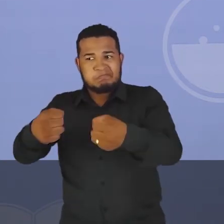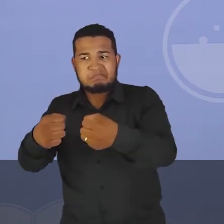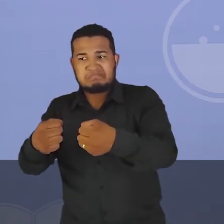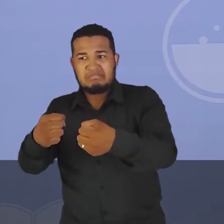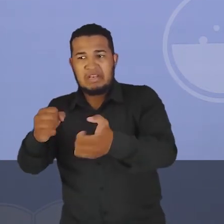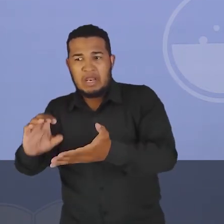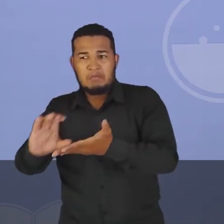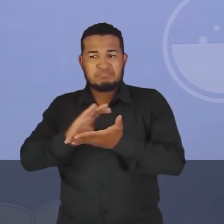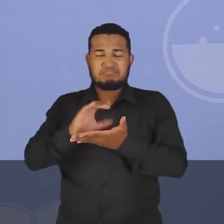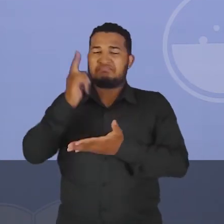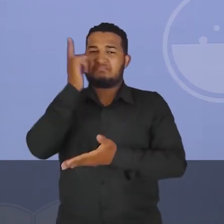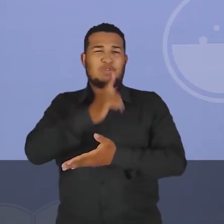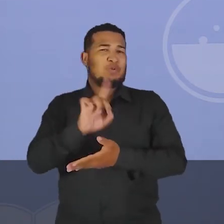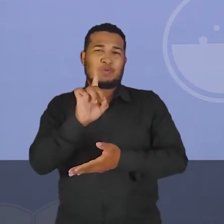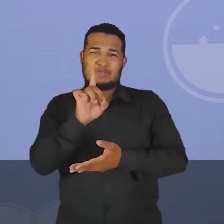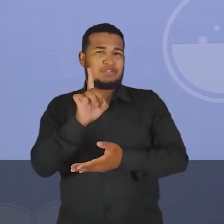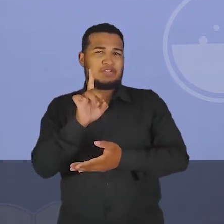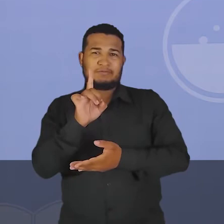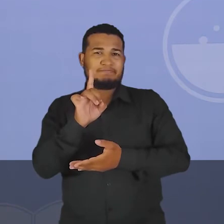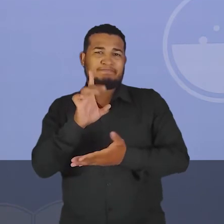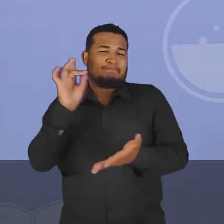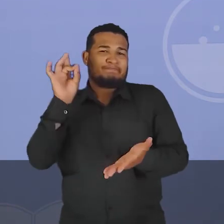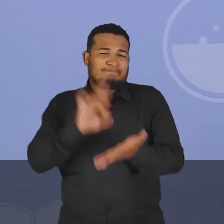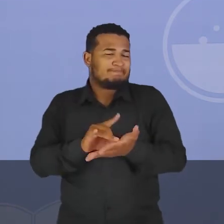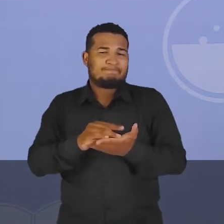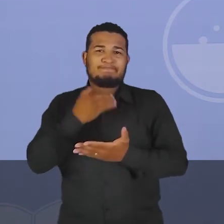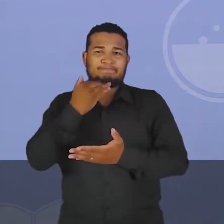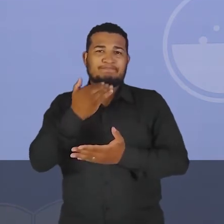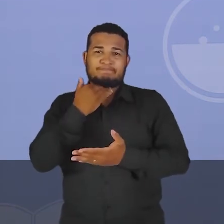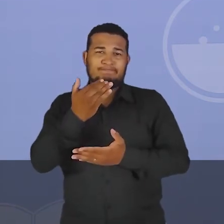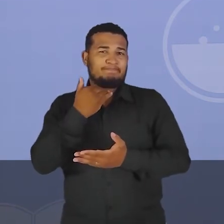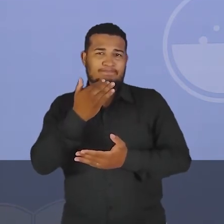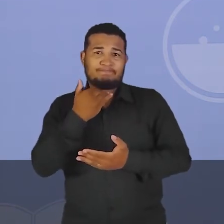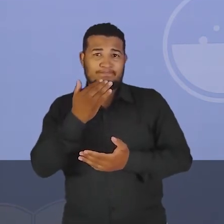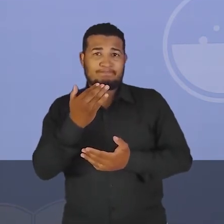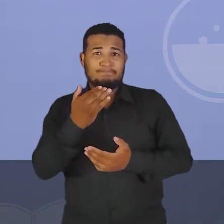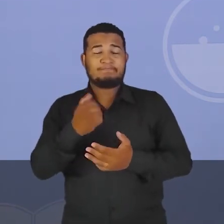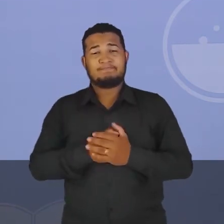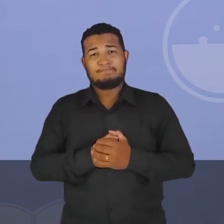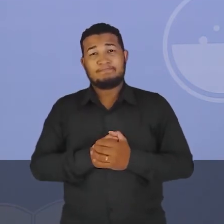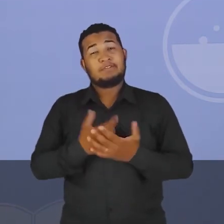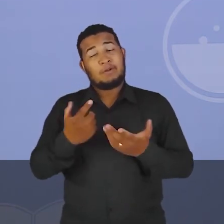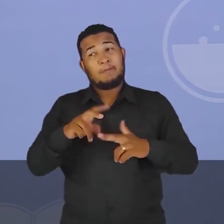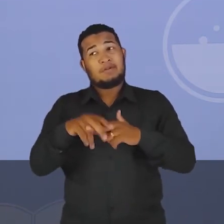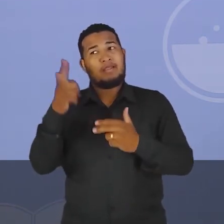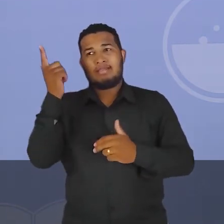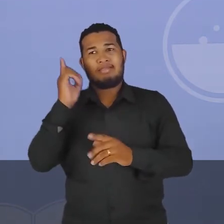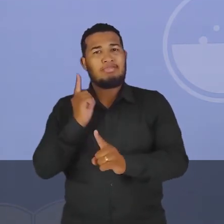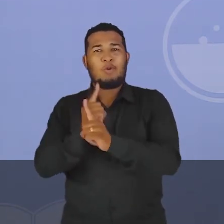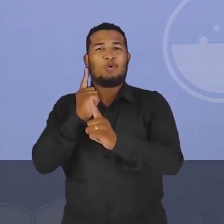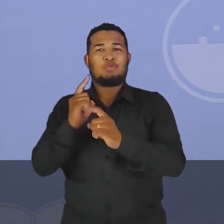conseguiram ressarcir, não teve retorno, né? Não encontraram as benditas das esmeraldas.